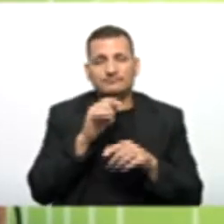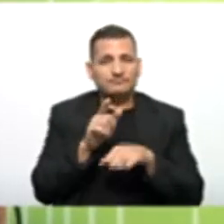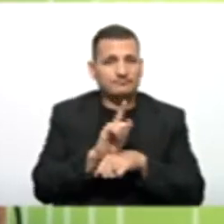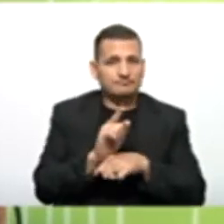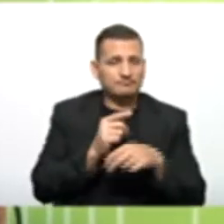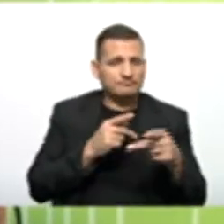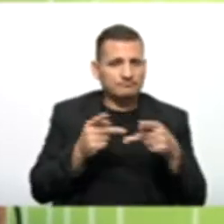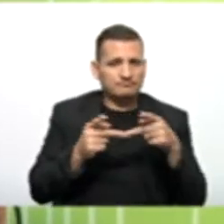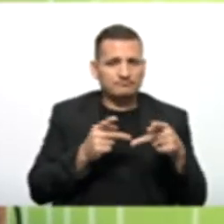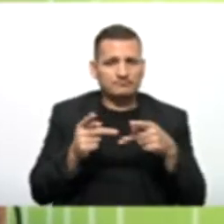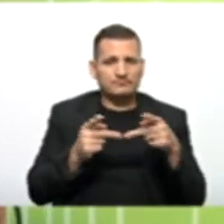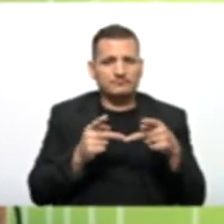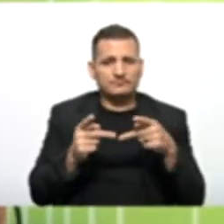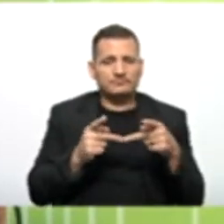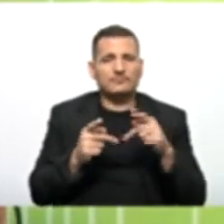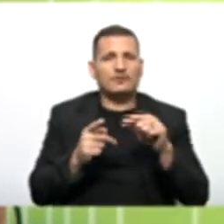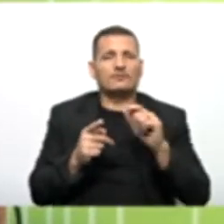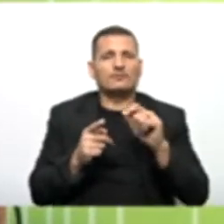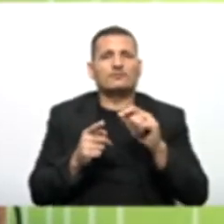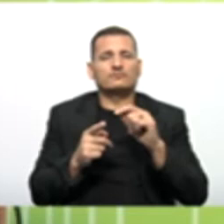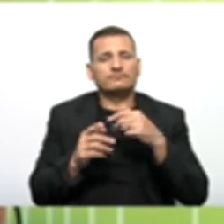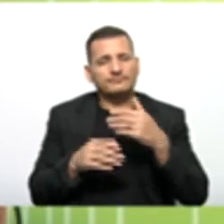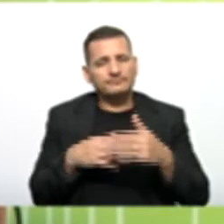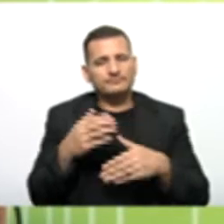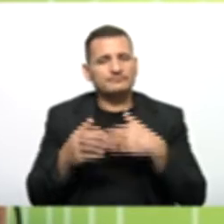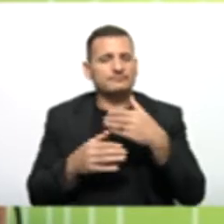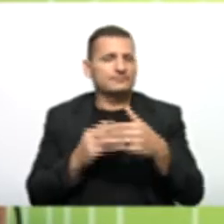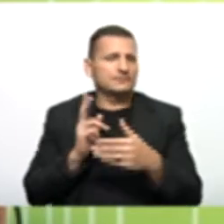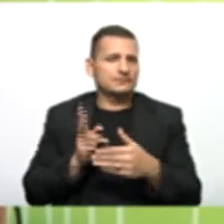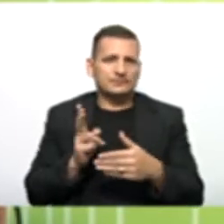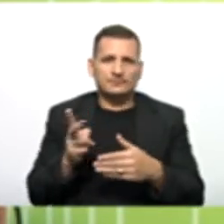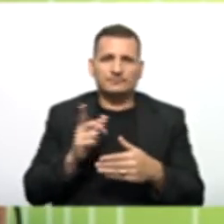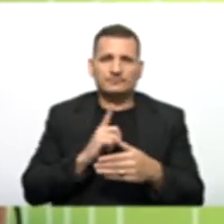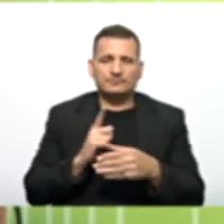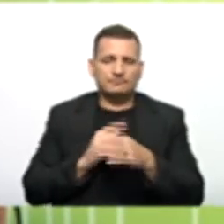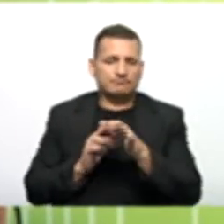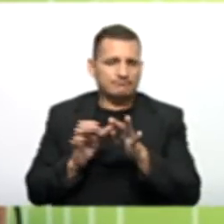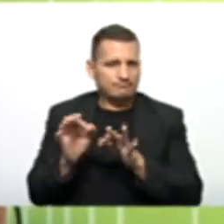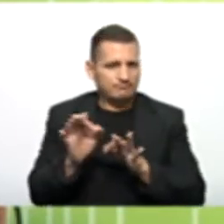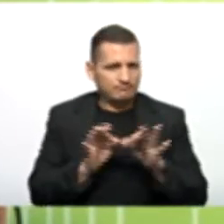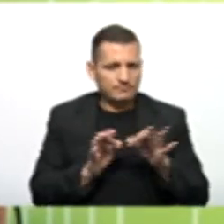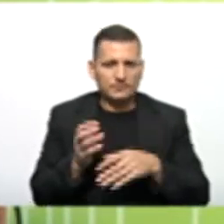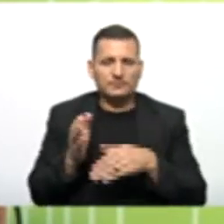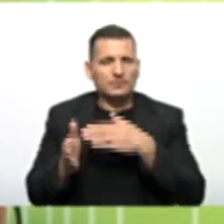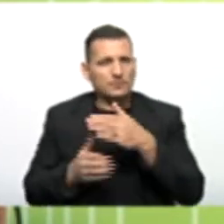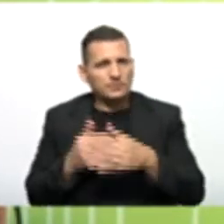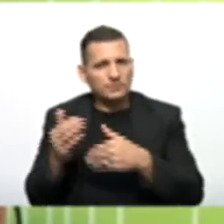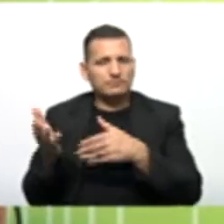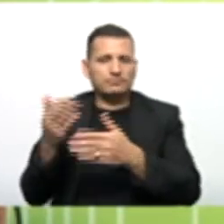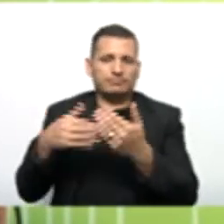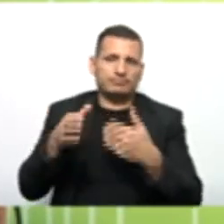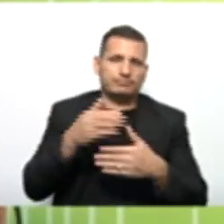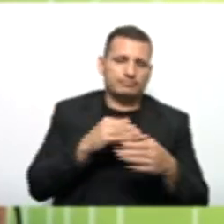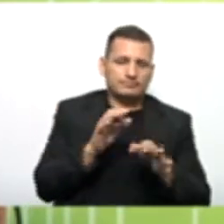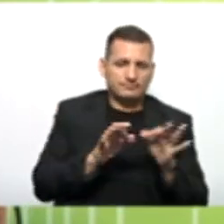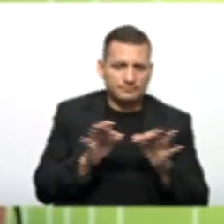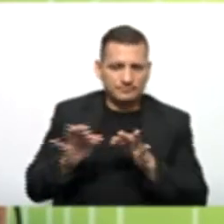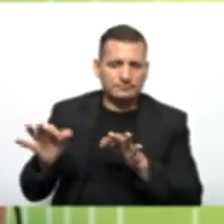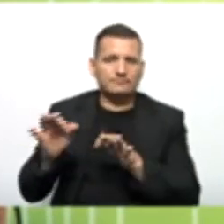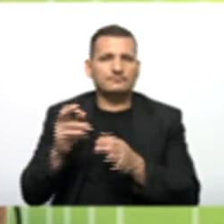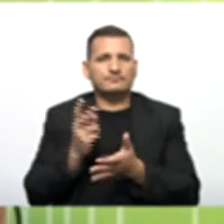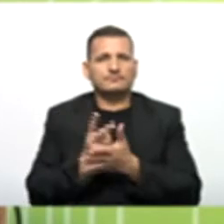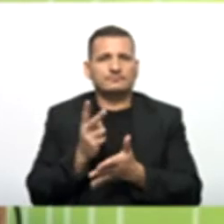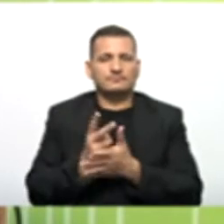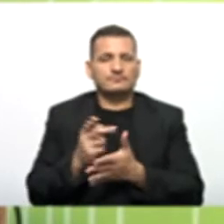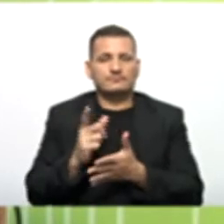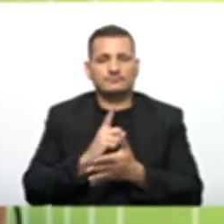ele é elaboração progressiva. Você está sempre aí refazendo planejamentos para que garanta que